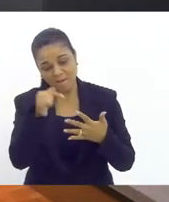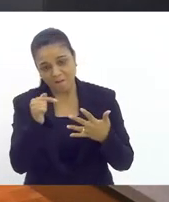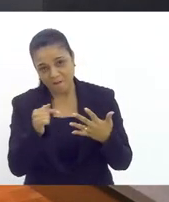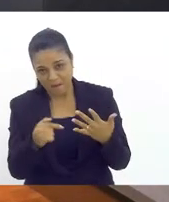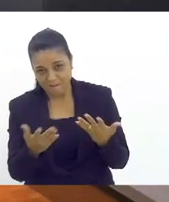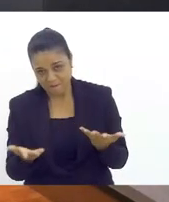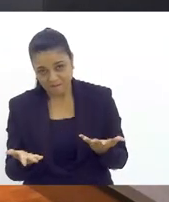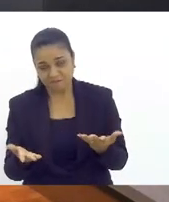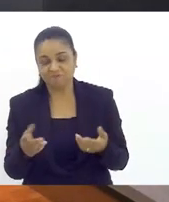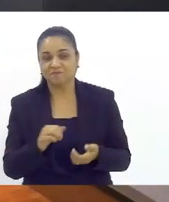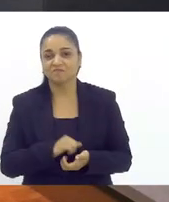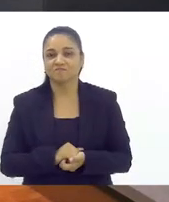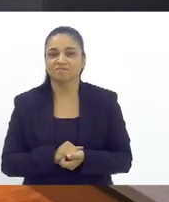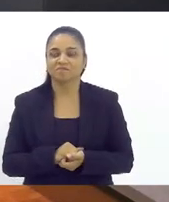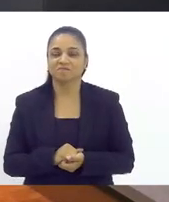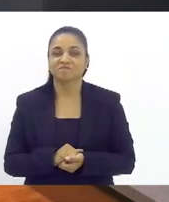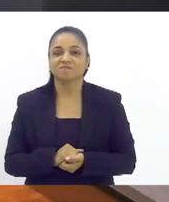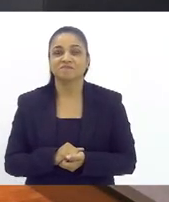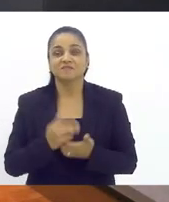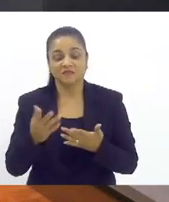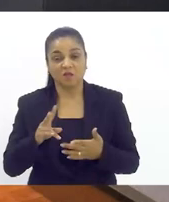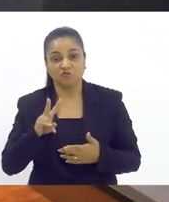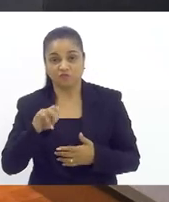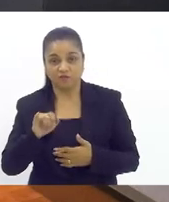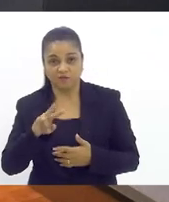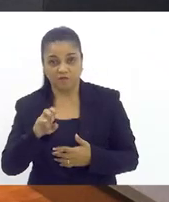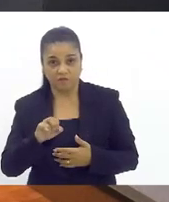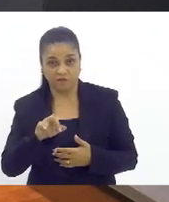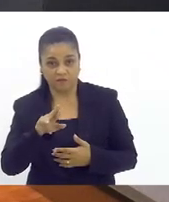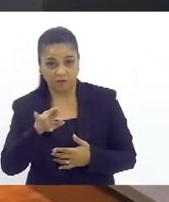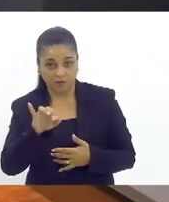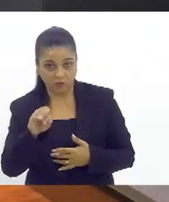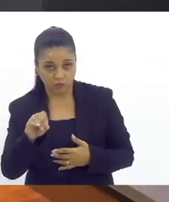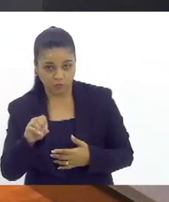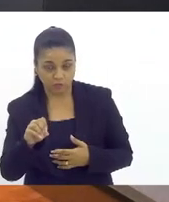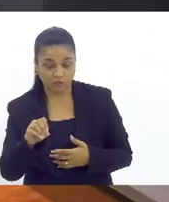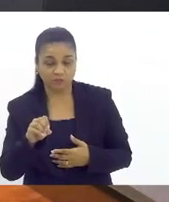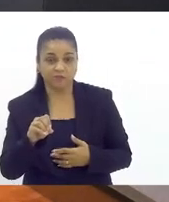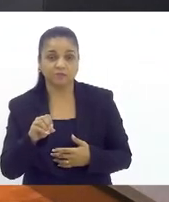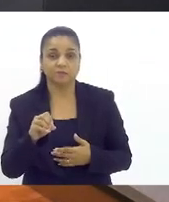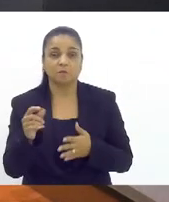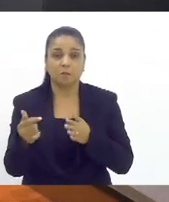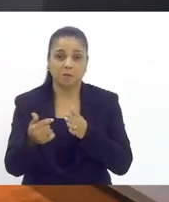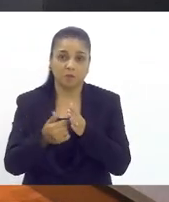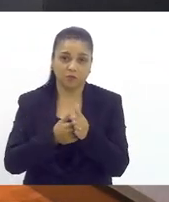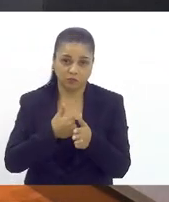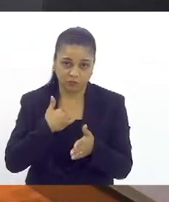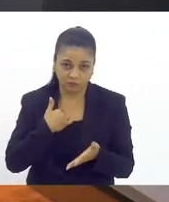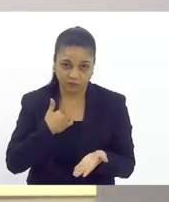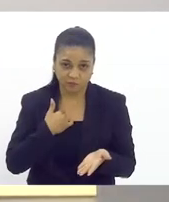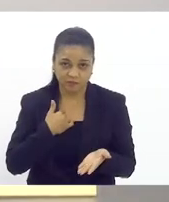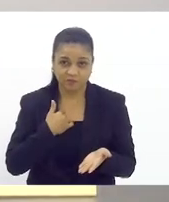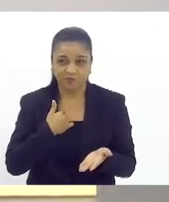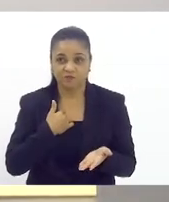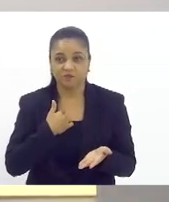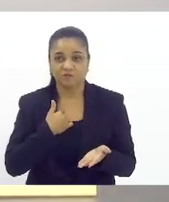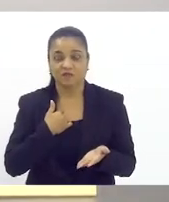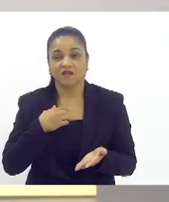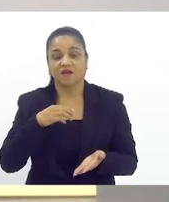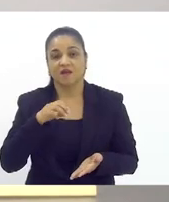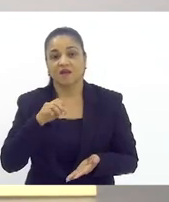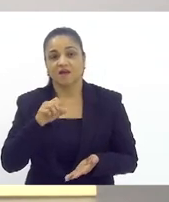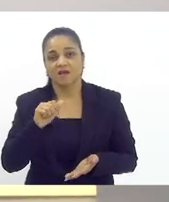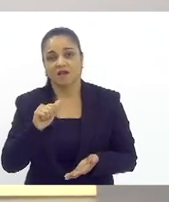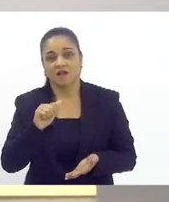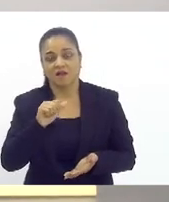É verdade em relação aos viveiro s é acesse fez um